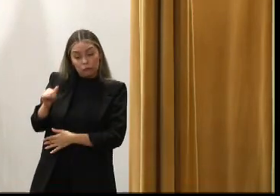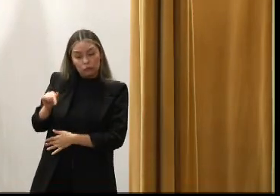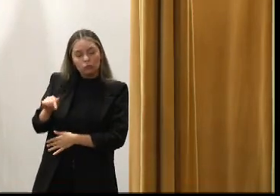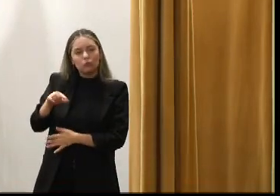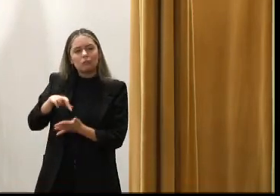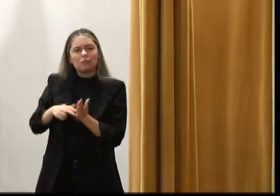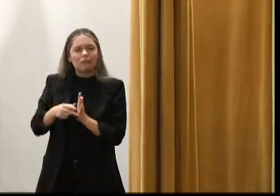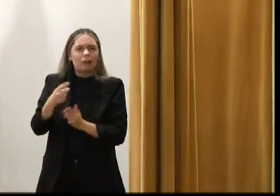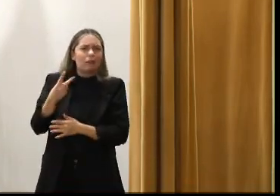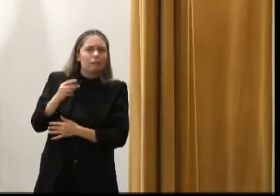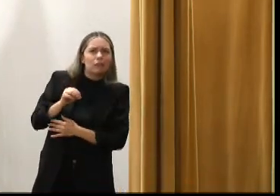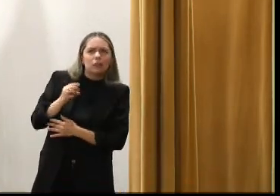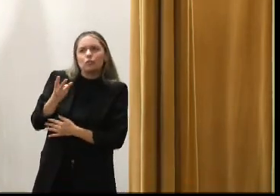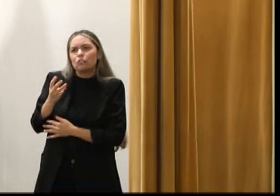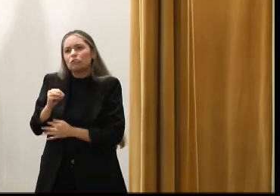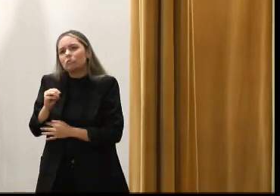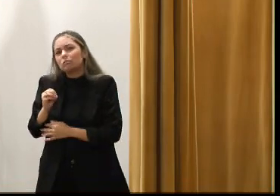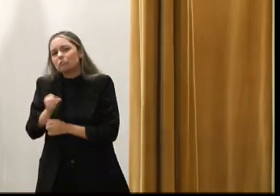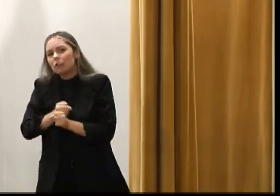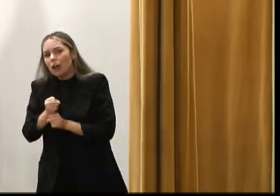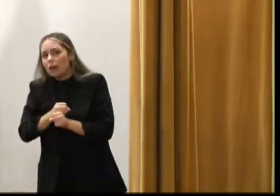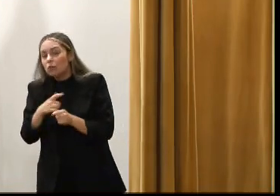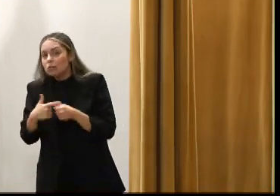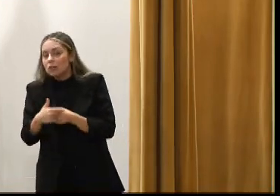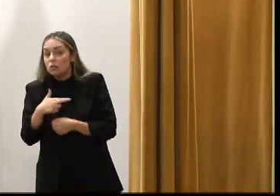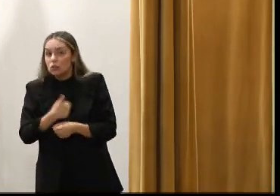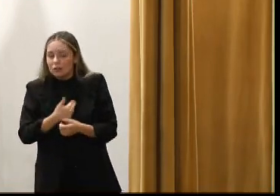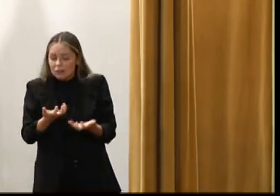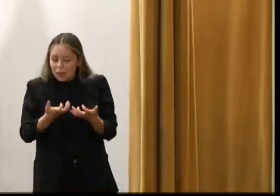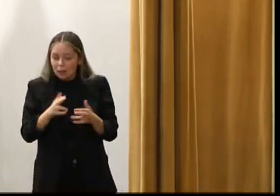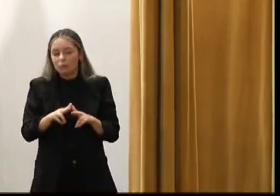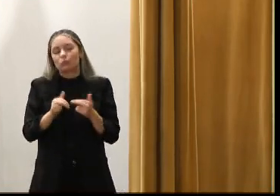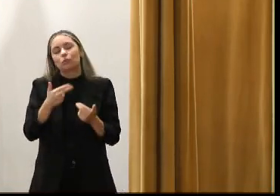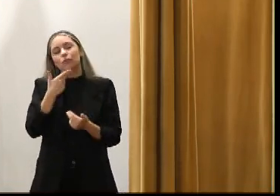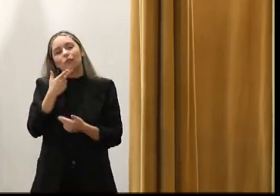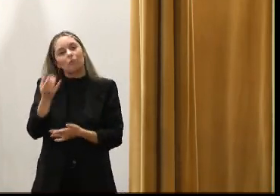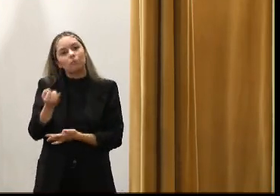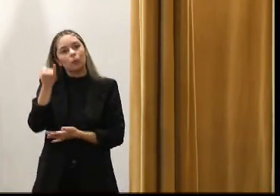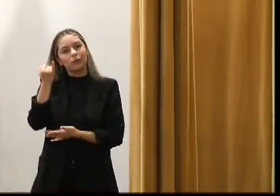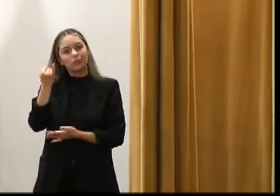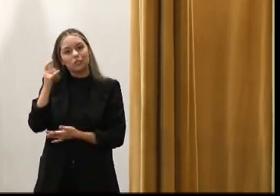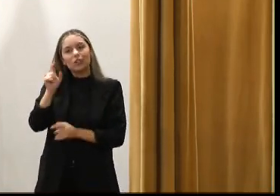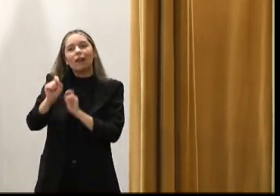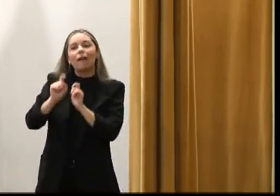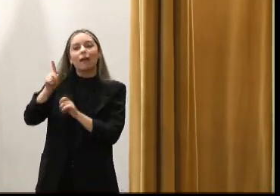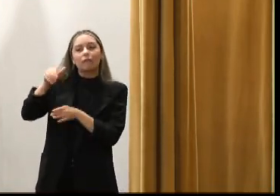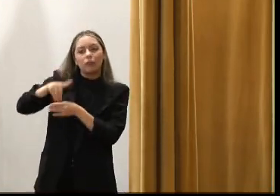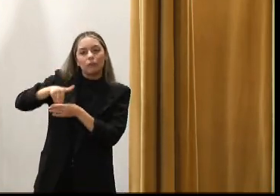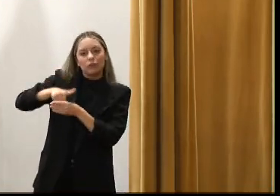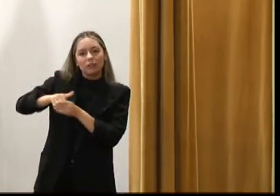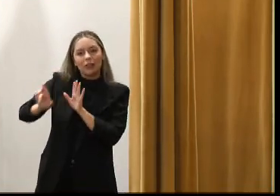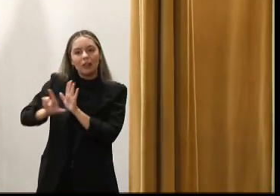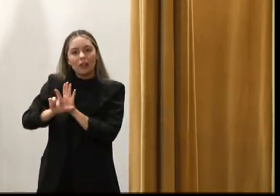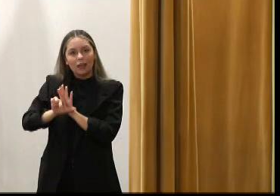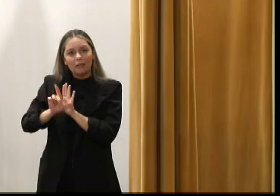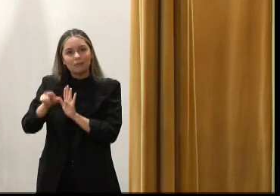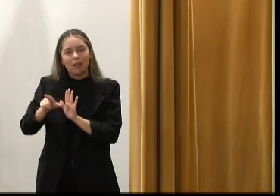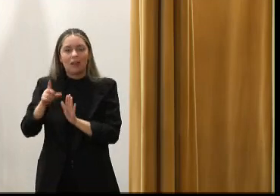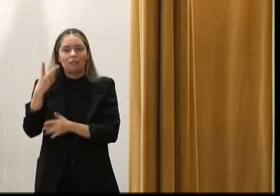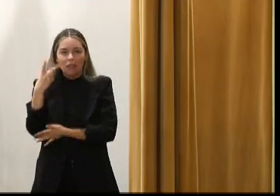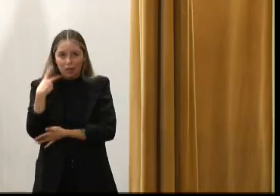20, 30 anos, que cidade nós queremos. Então, eu acho que é muito importante, e ao fim e ao cabo, quem vai votar a lei lá